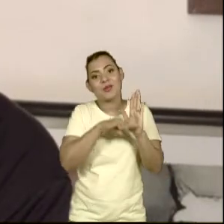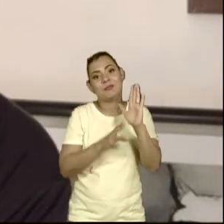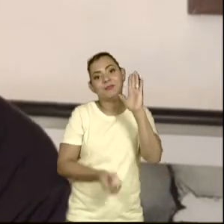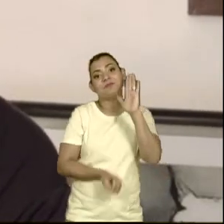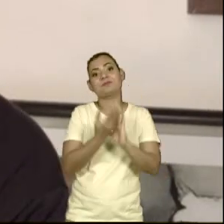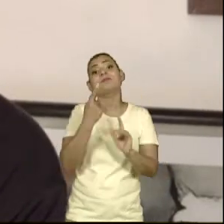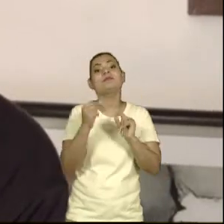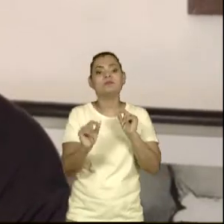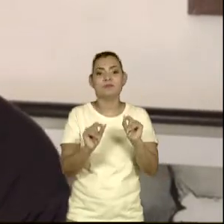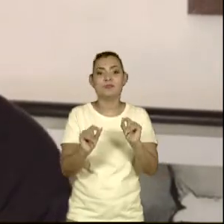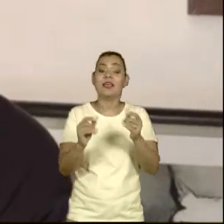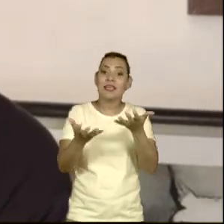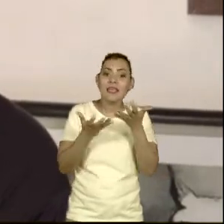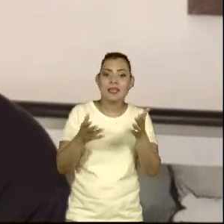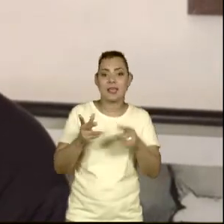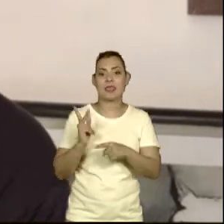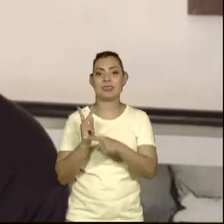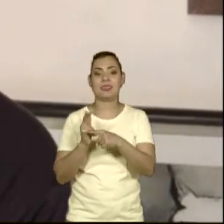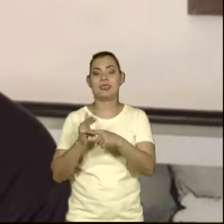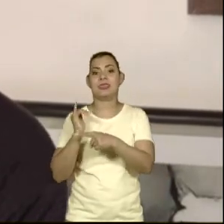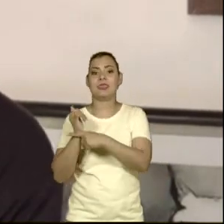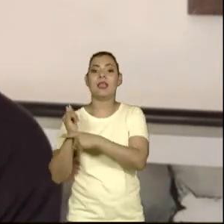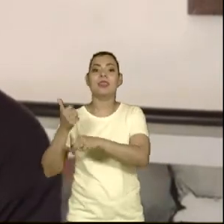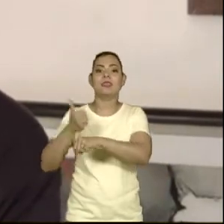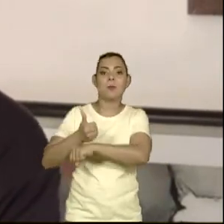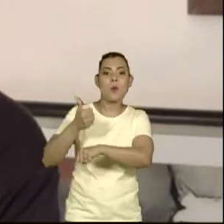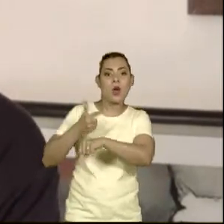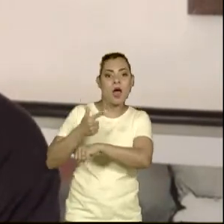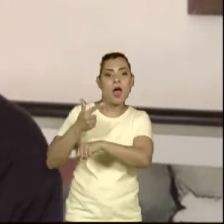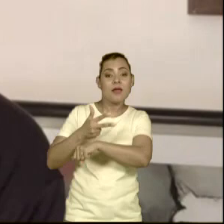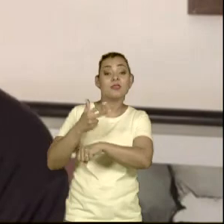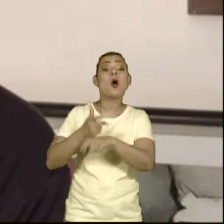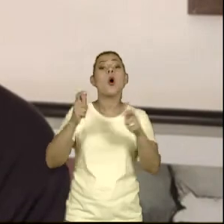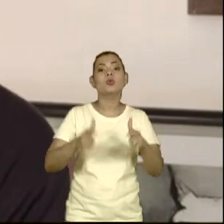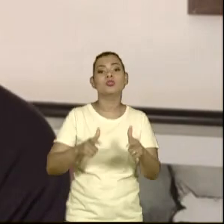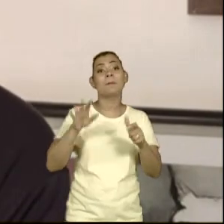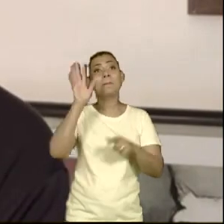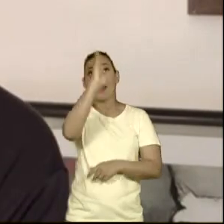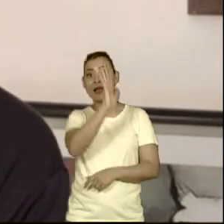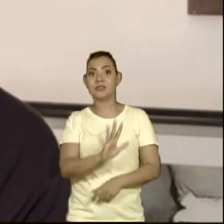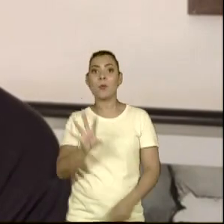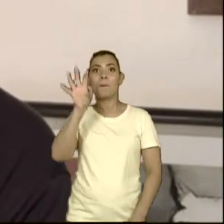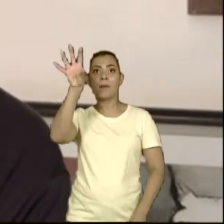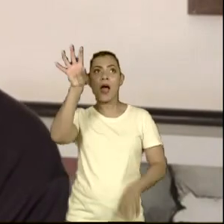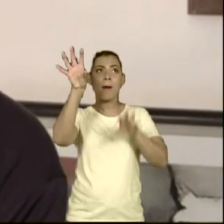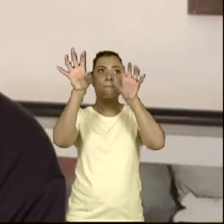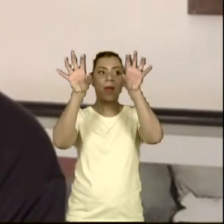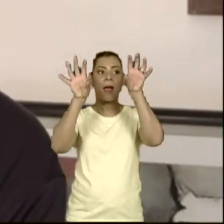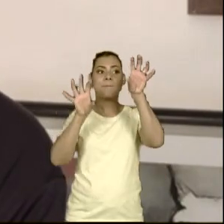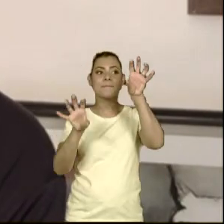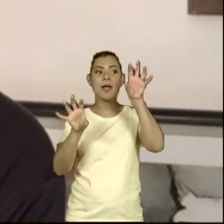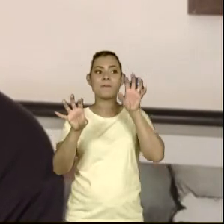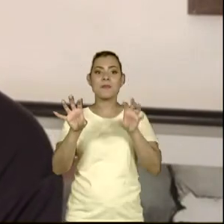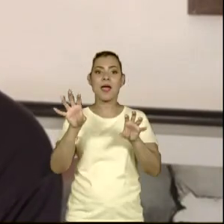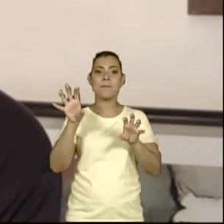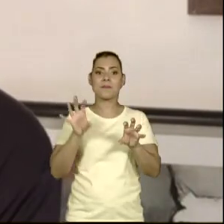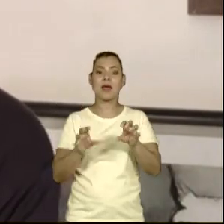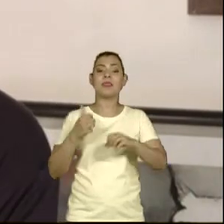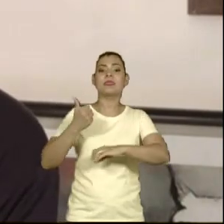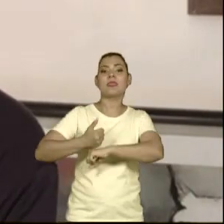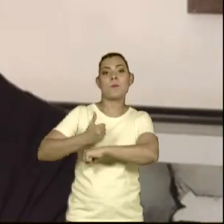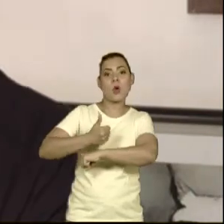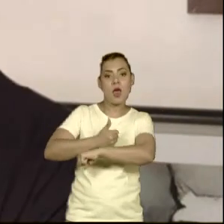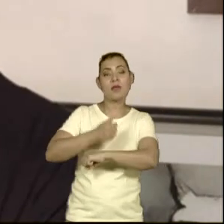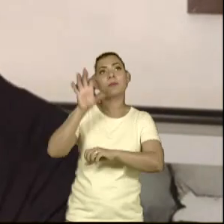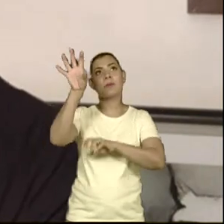nasceu com a ambição de ter uma temporada em cada bioma brasileiro, e a gente teve a honra de fazer a primeira temporada inteira no